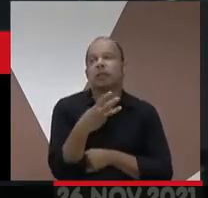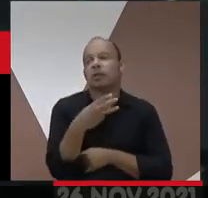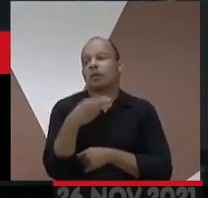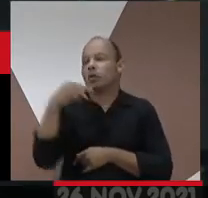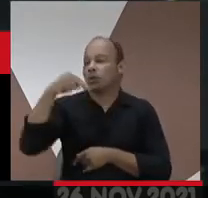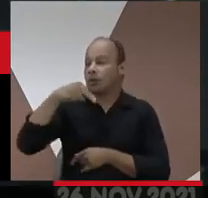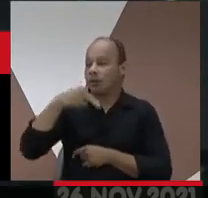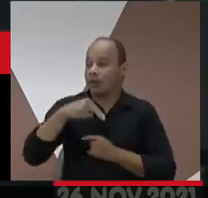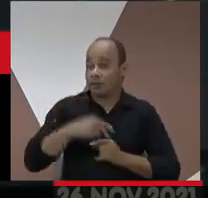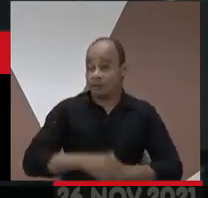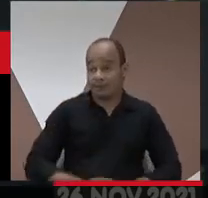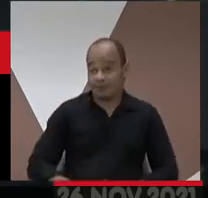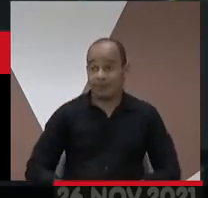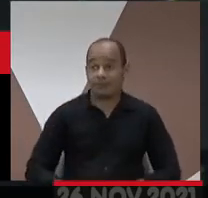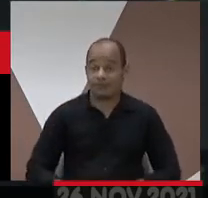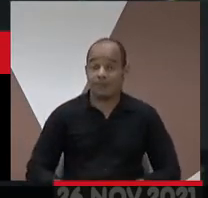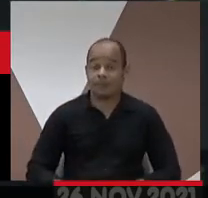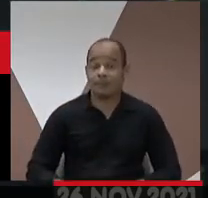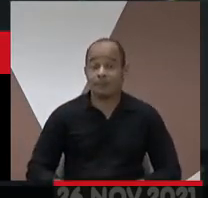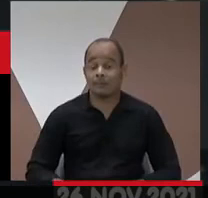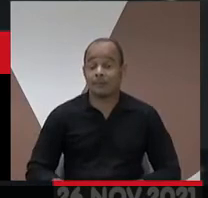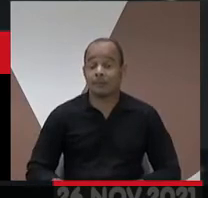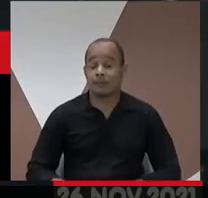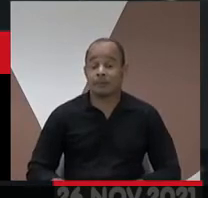agora, aqui